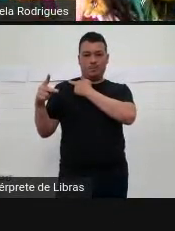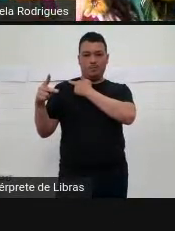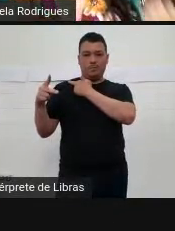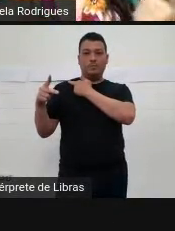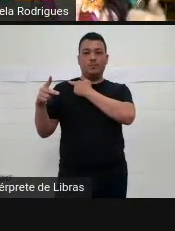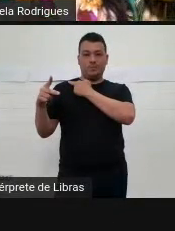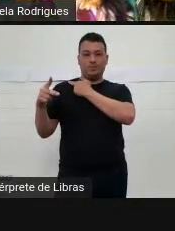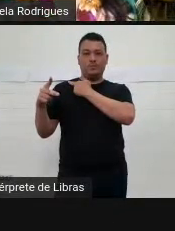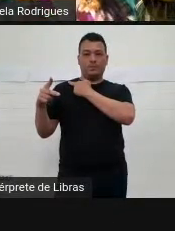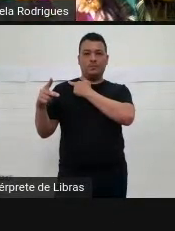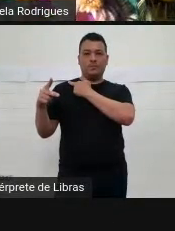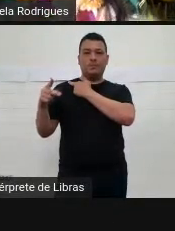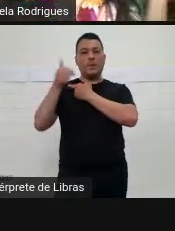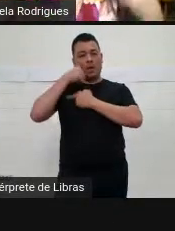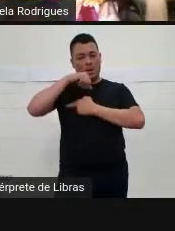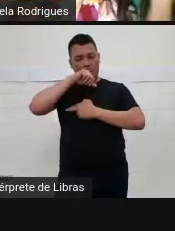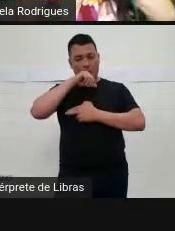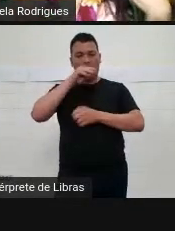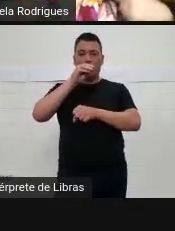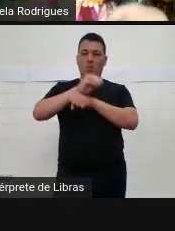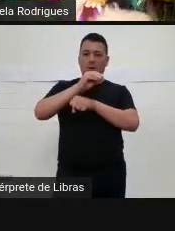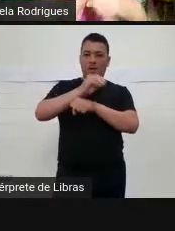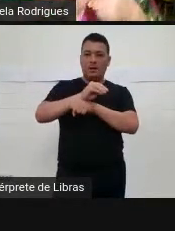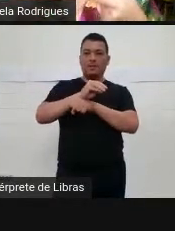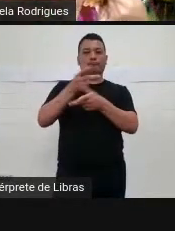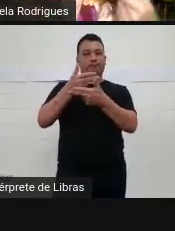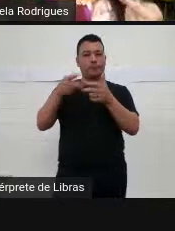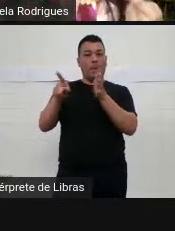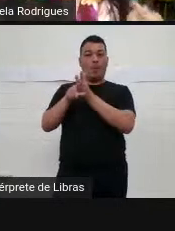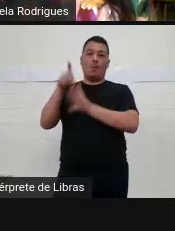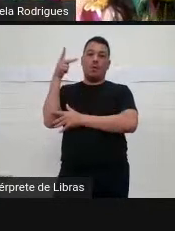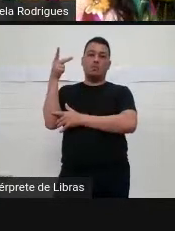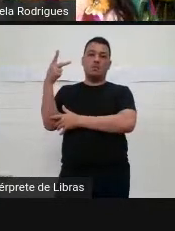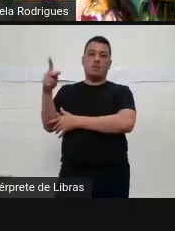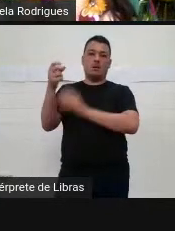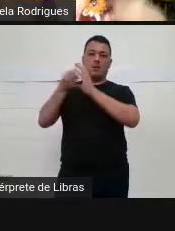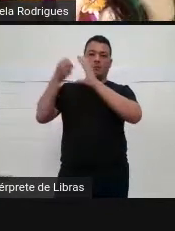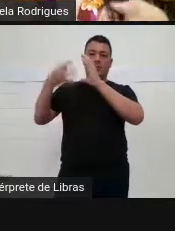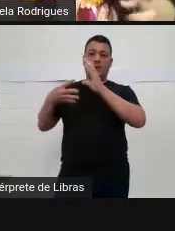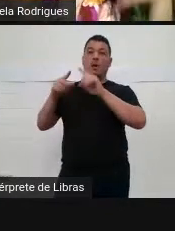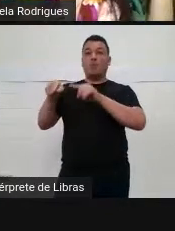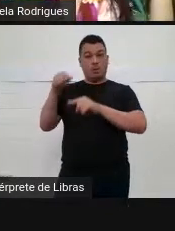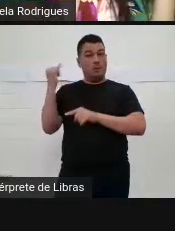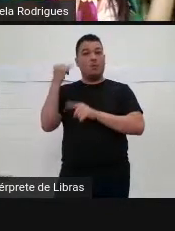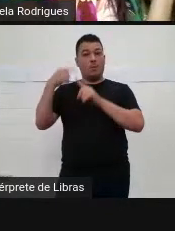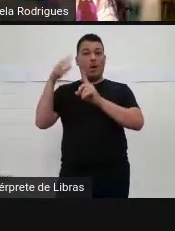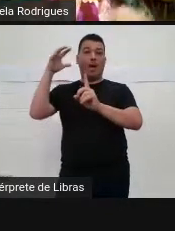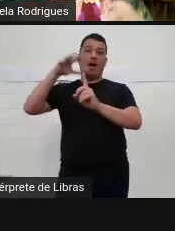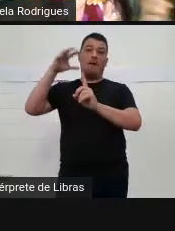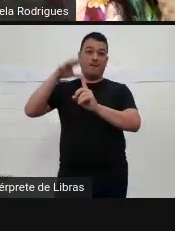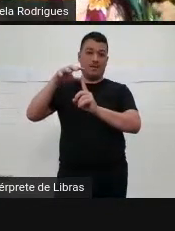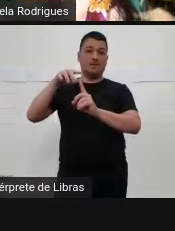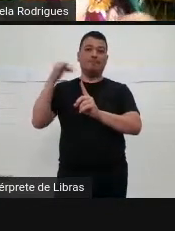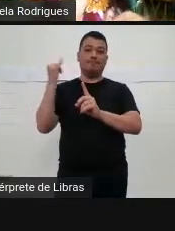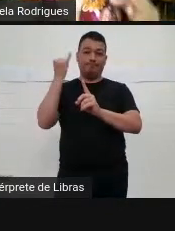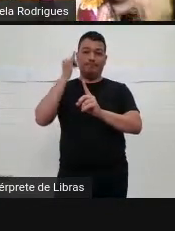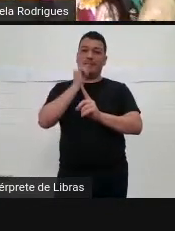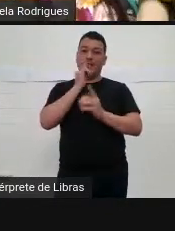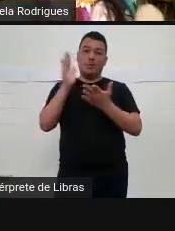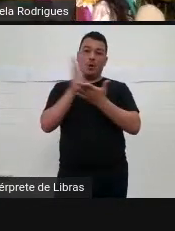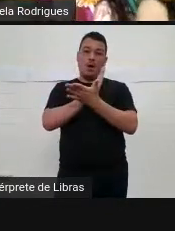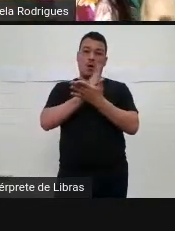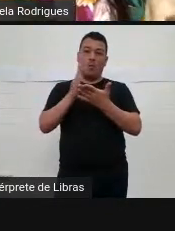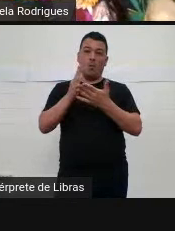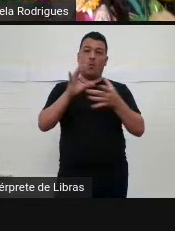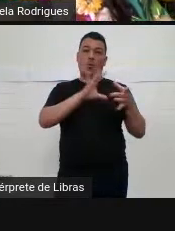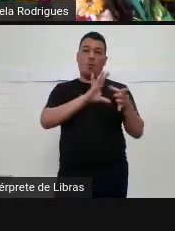natureza da mulher ser mãe. E isso é importante porque vai ter consequências, né? Por exemplo, em alguns momentos,